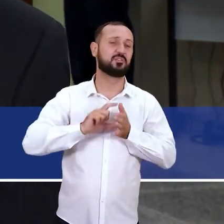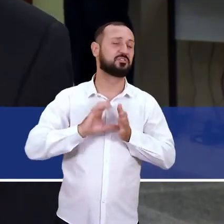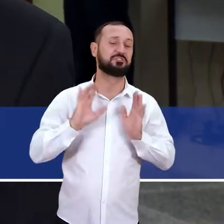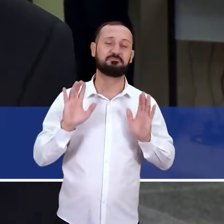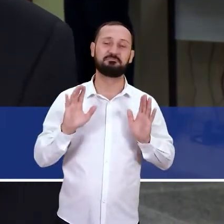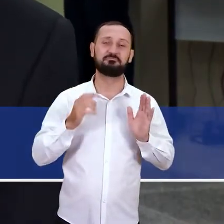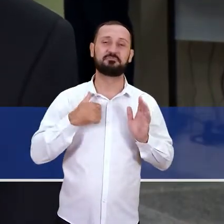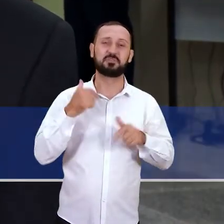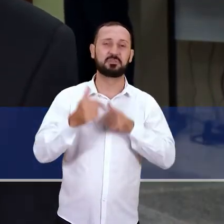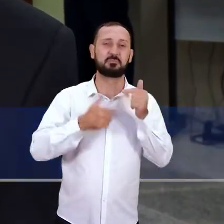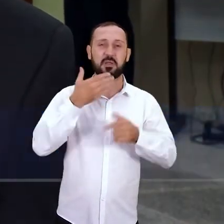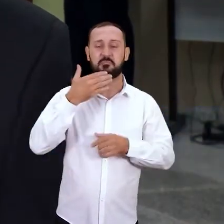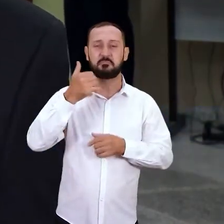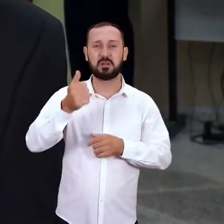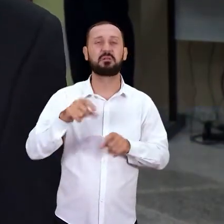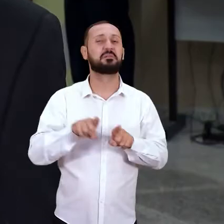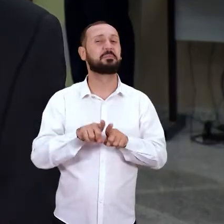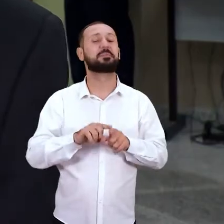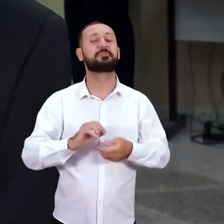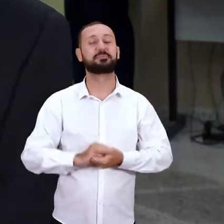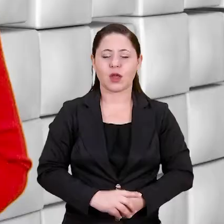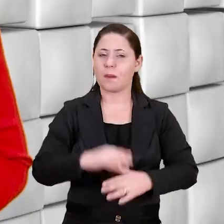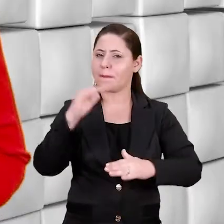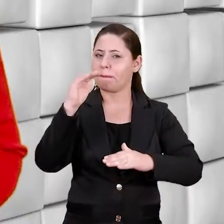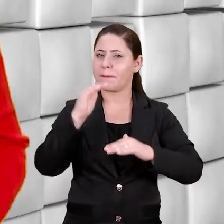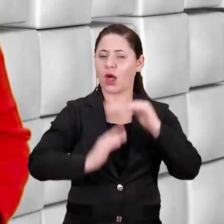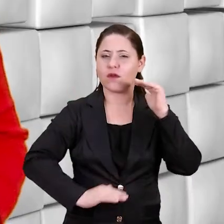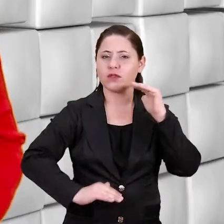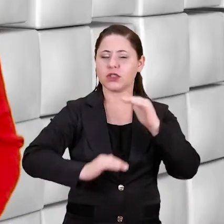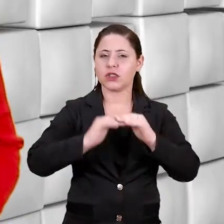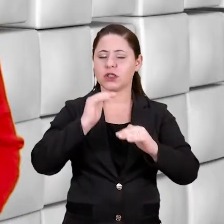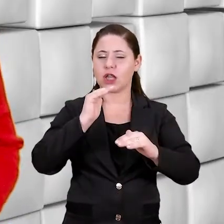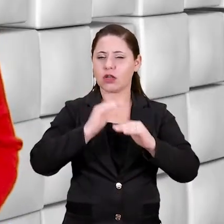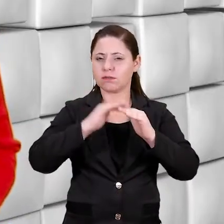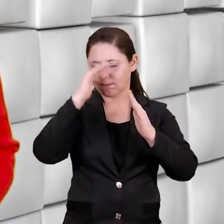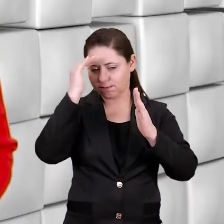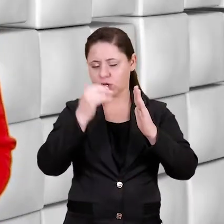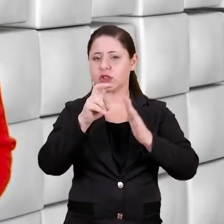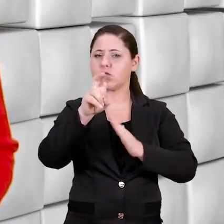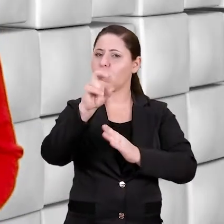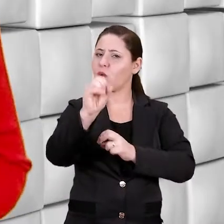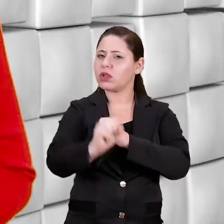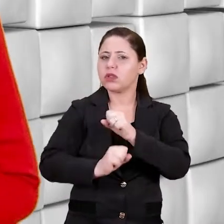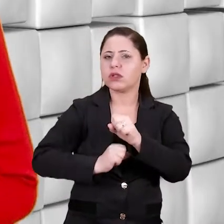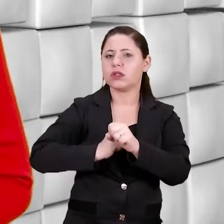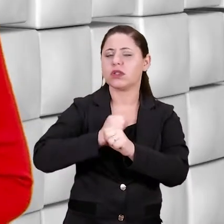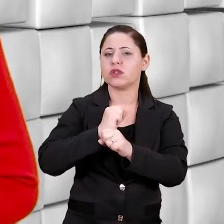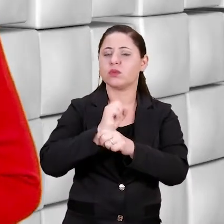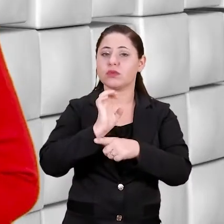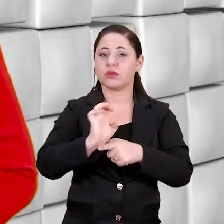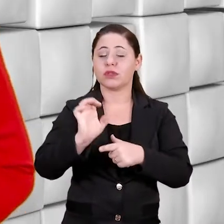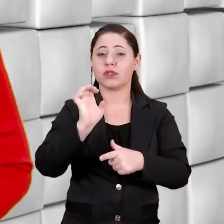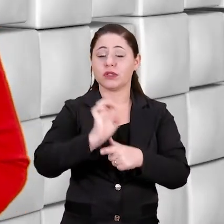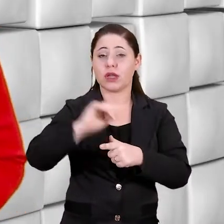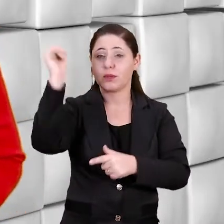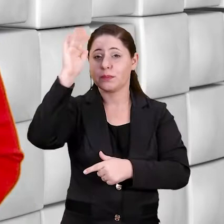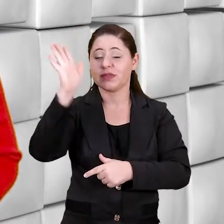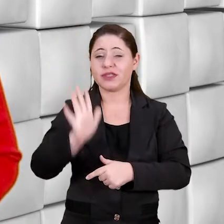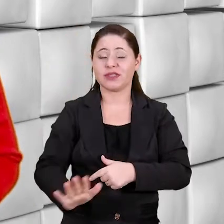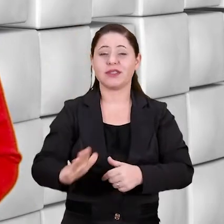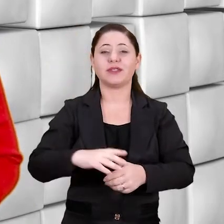posso fazer o meu trabalho da melhor forma possível também. Profissão reconhecida há 50 anos pelo